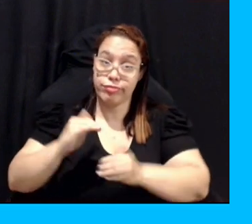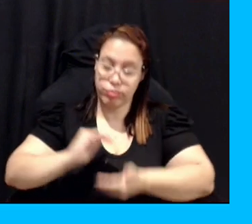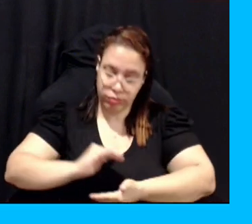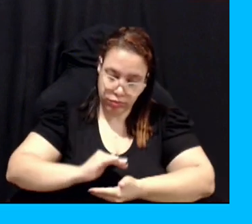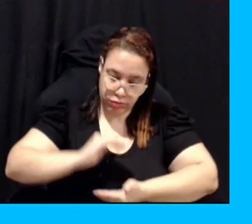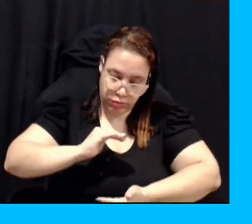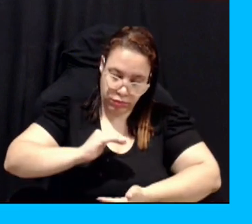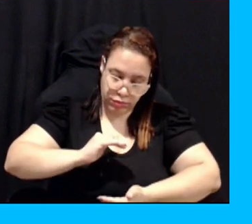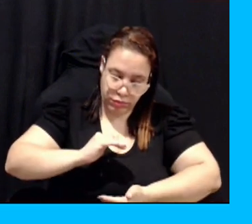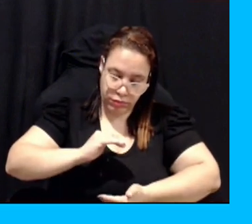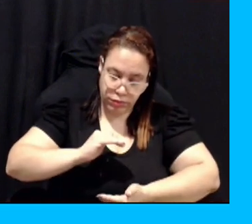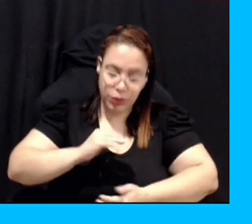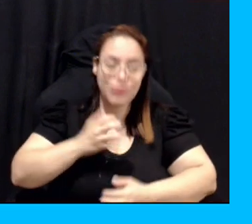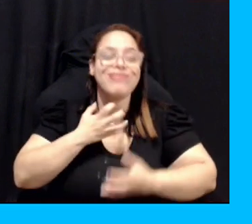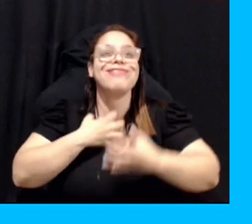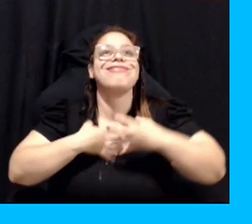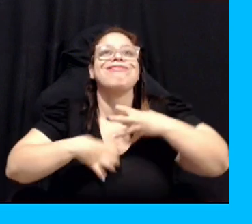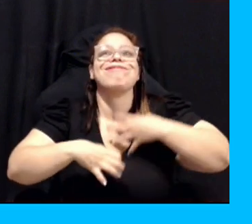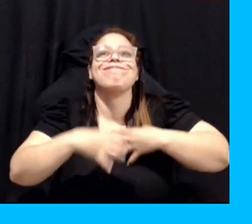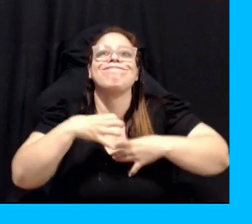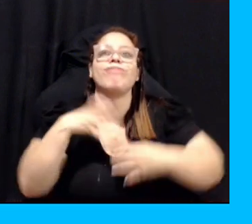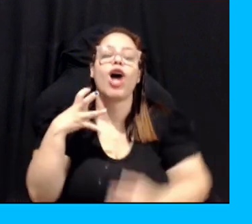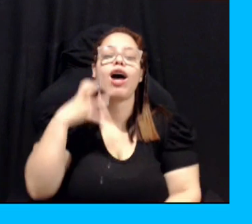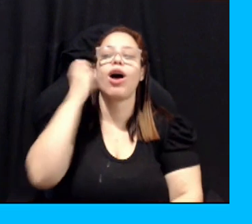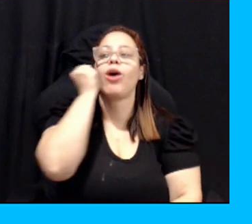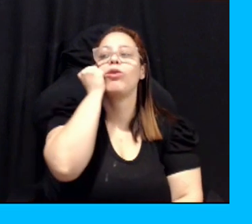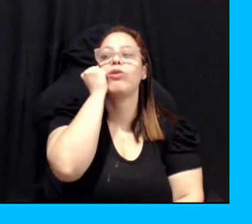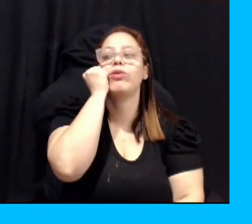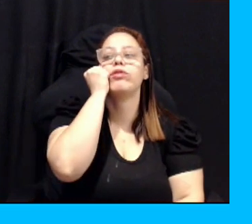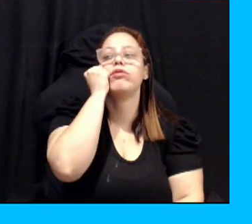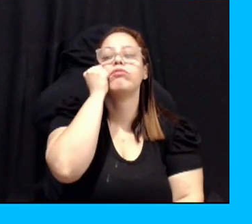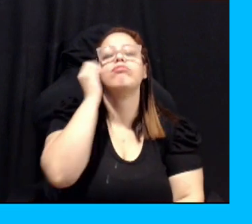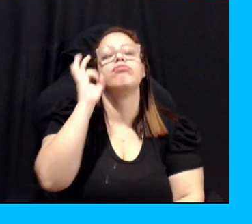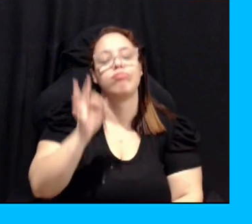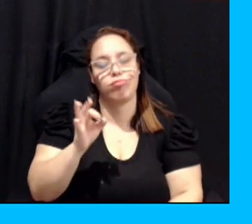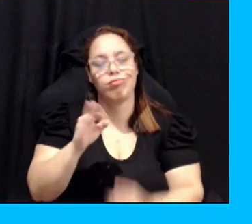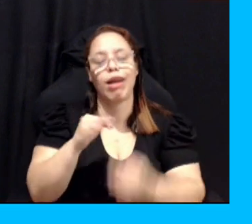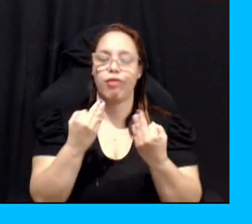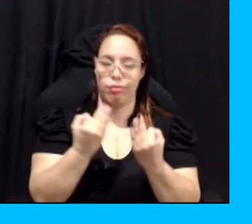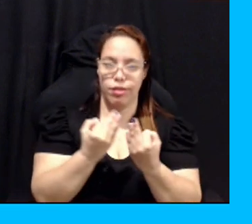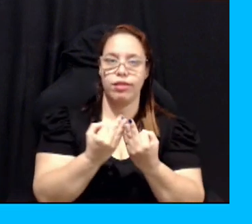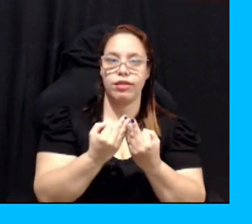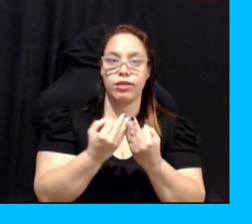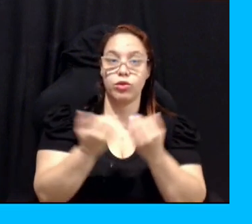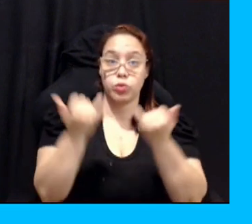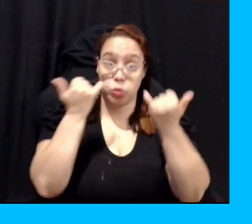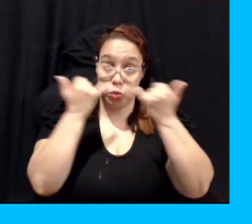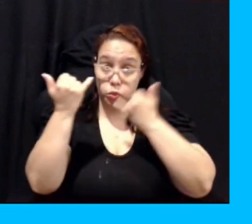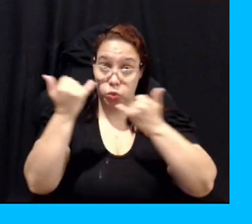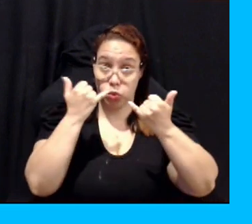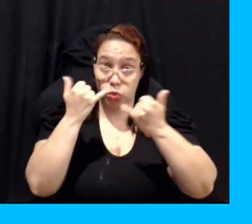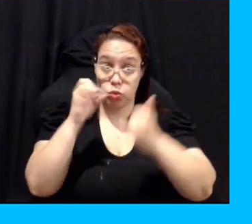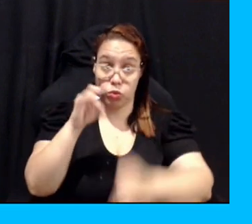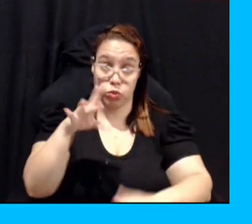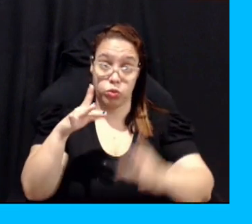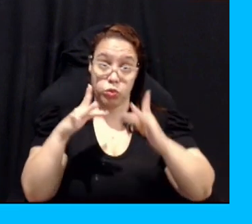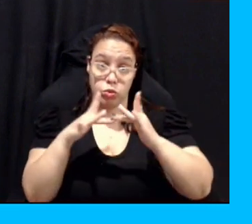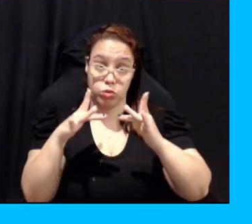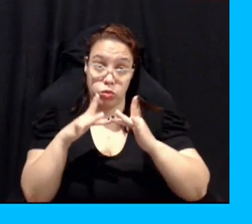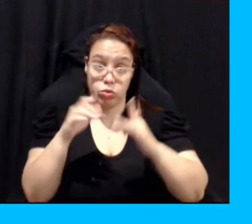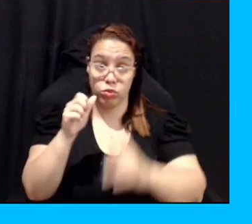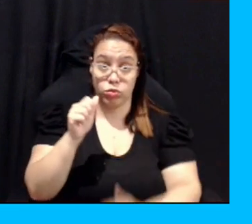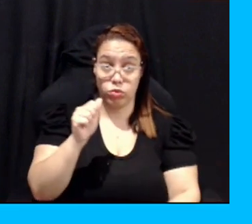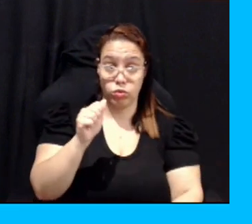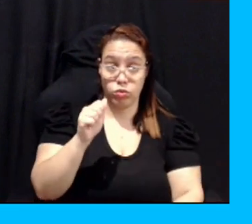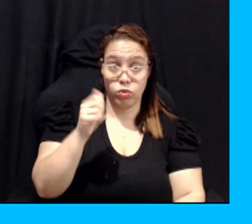está ansioso para ser adotado e ter, enfim, uma família. Para mais informações, é só entrar em contato pelo telefone